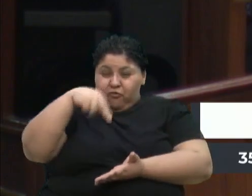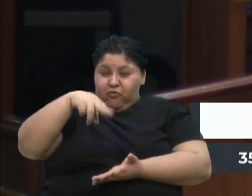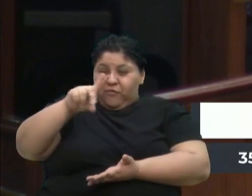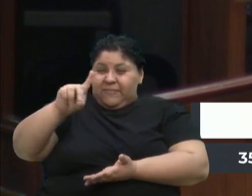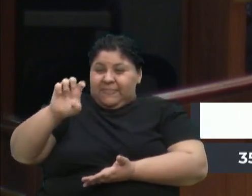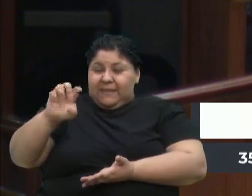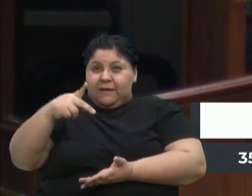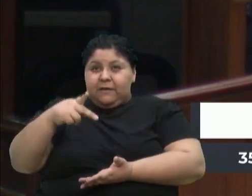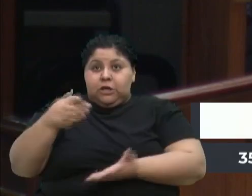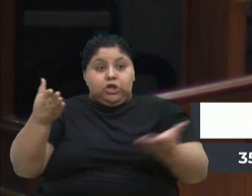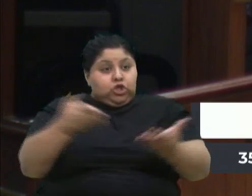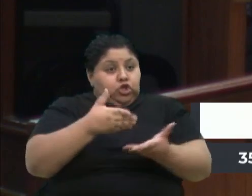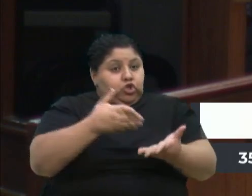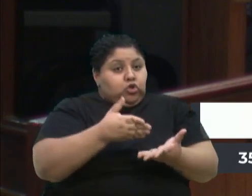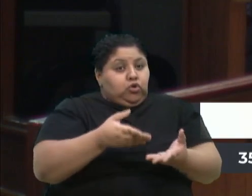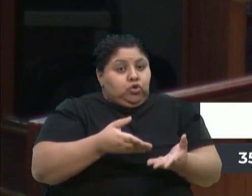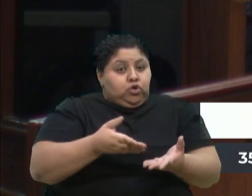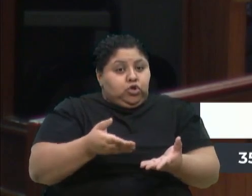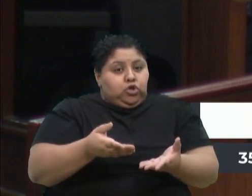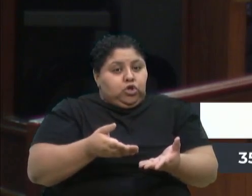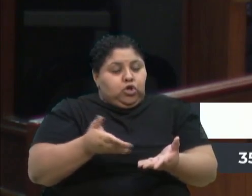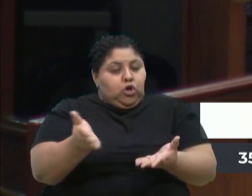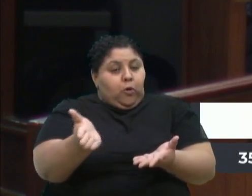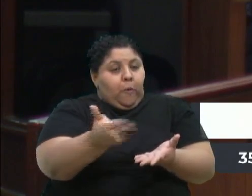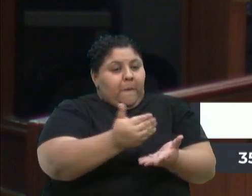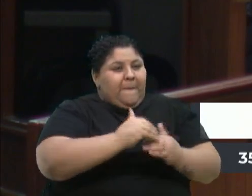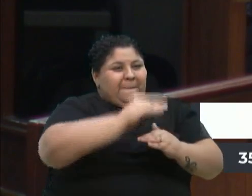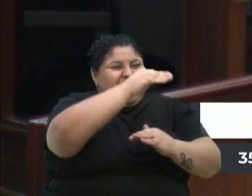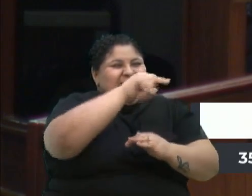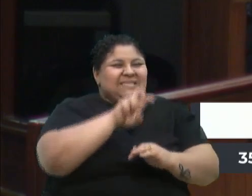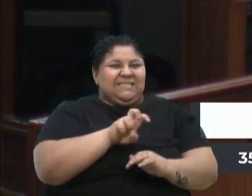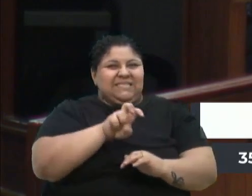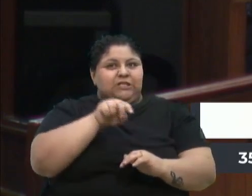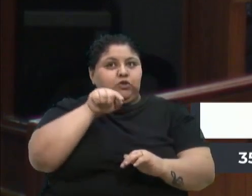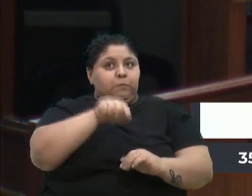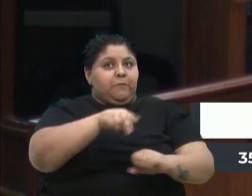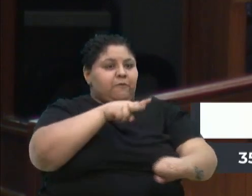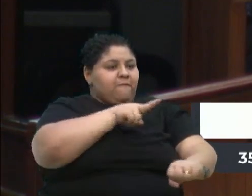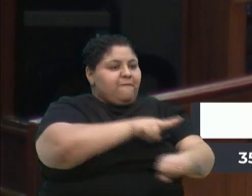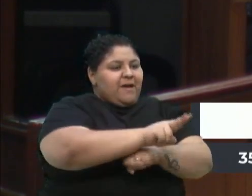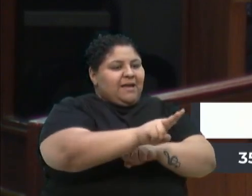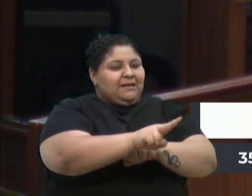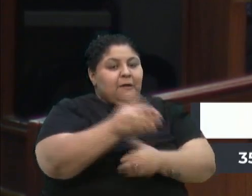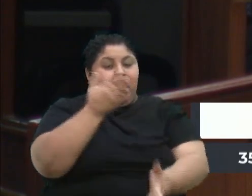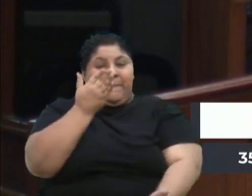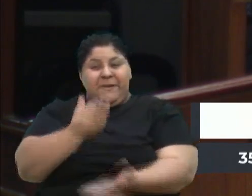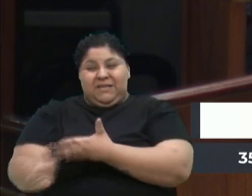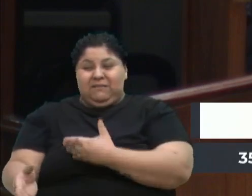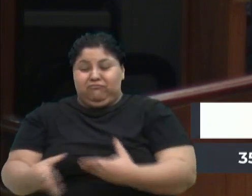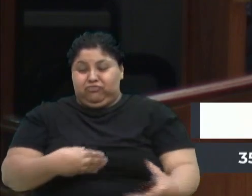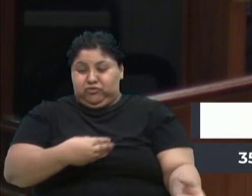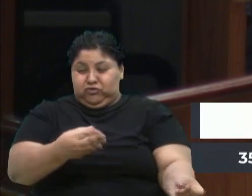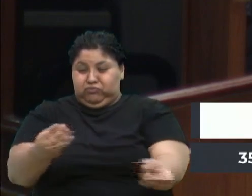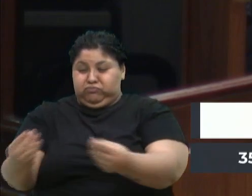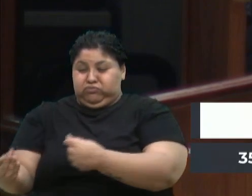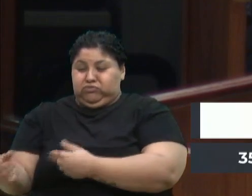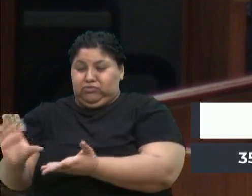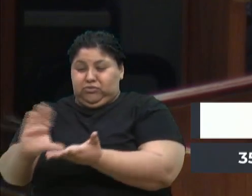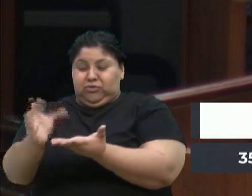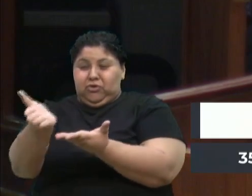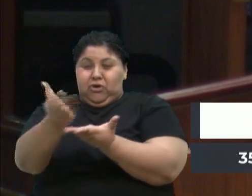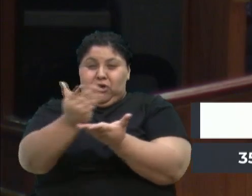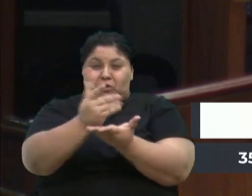Se hoje nós compramos mais de 5.000 vagas, nós perdemos muito recurso com o